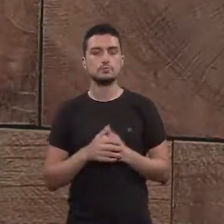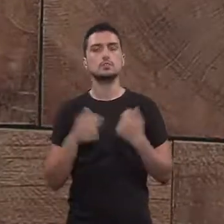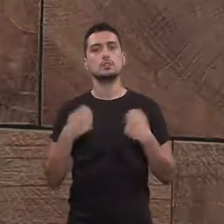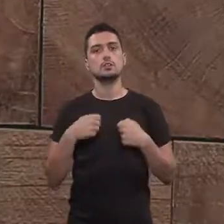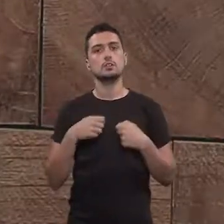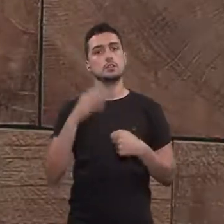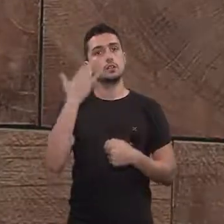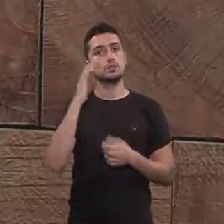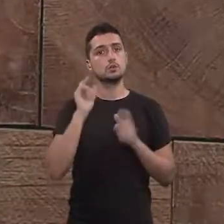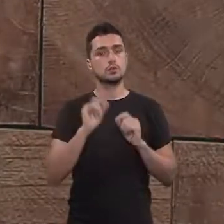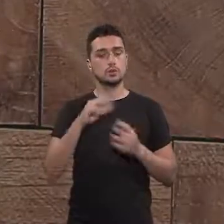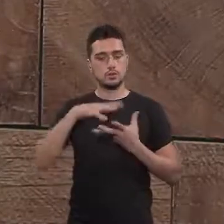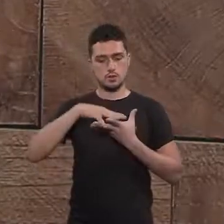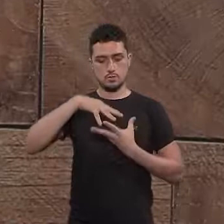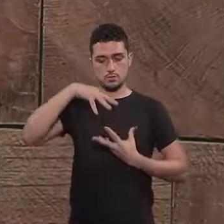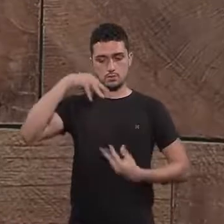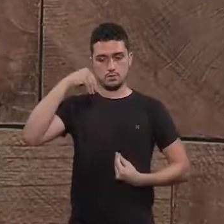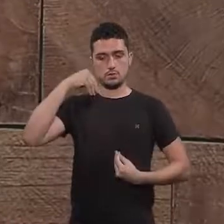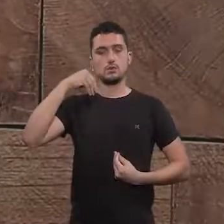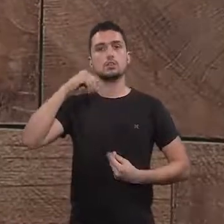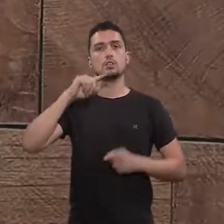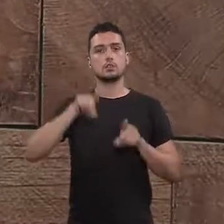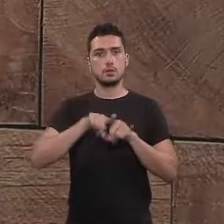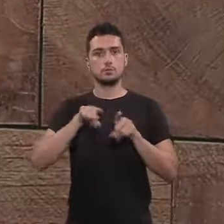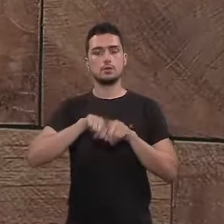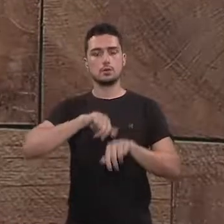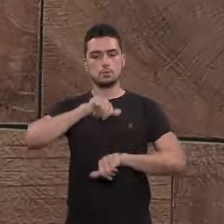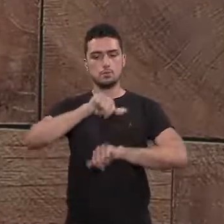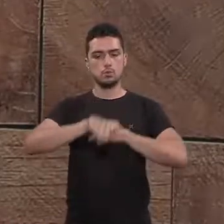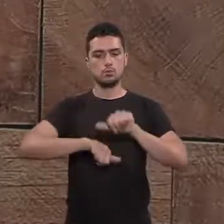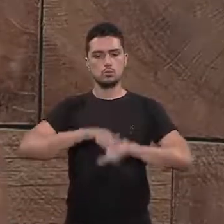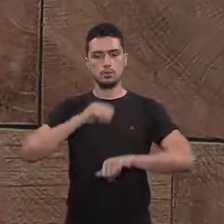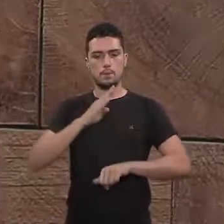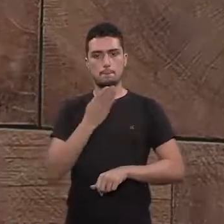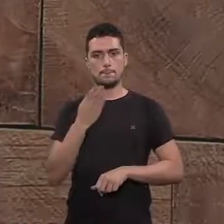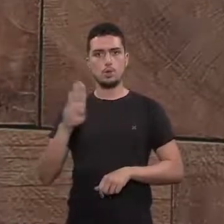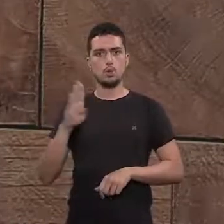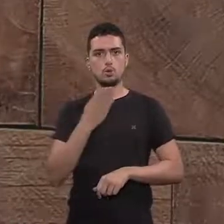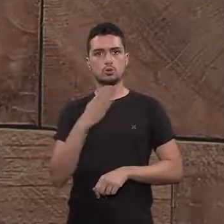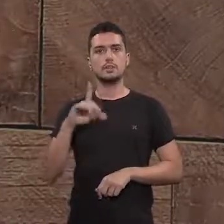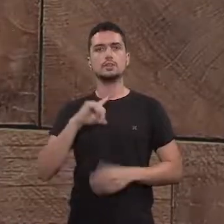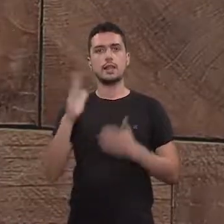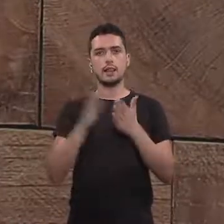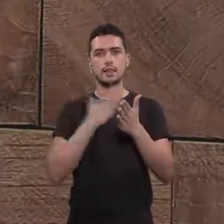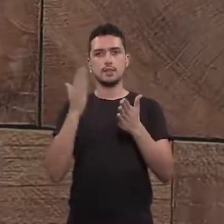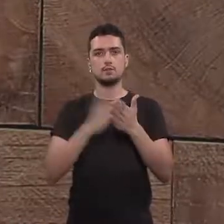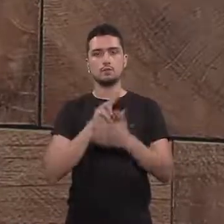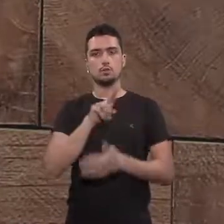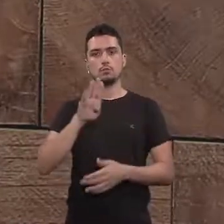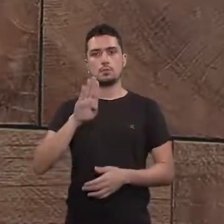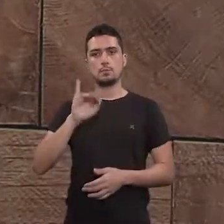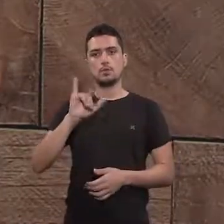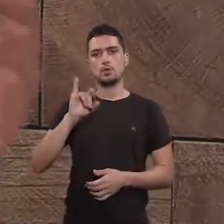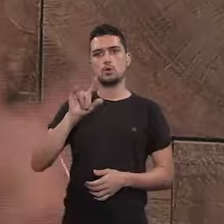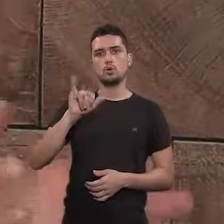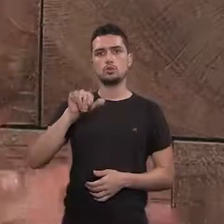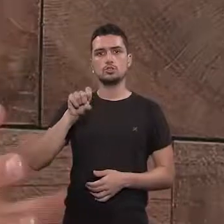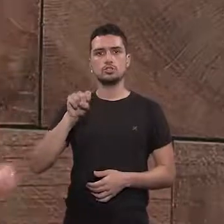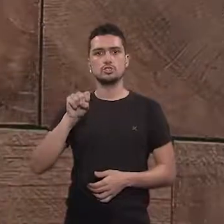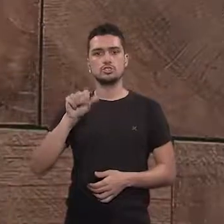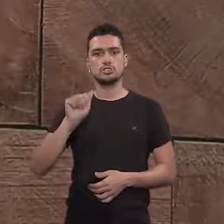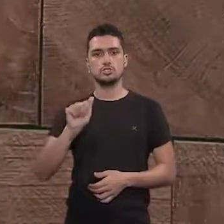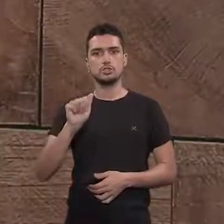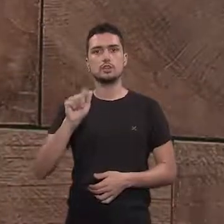espírito, interfere na nossa biologia. Existe um livro chamado A Biologia da Crença, do Bruce Lipton, um